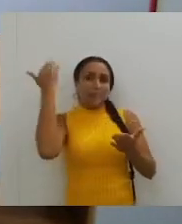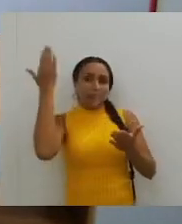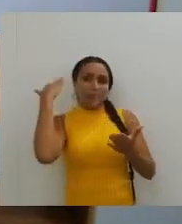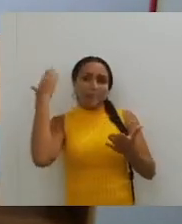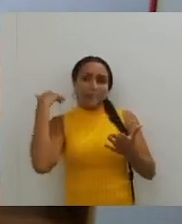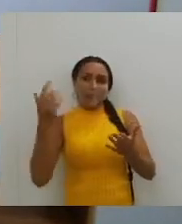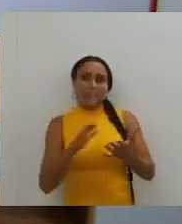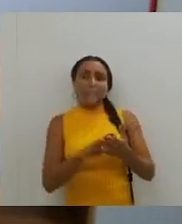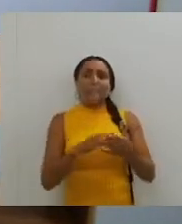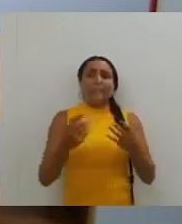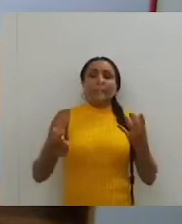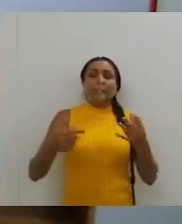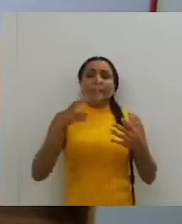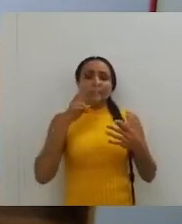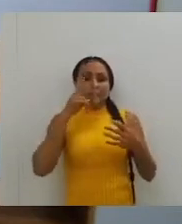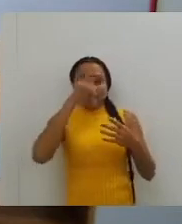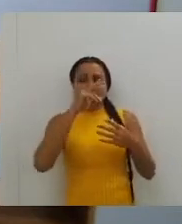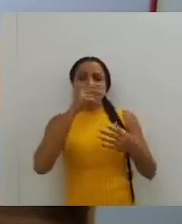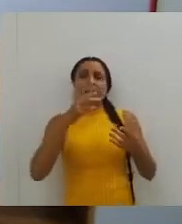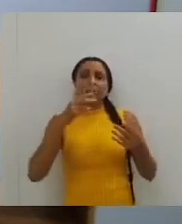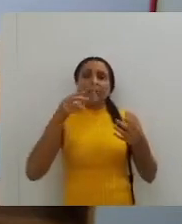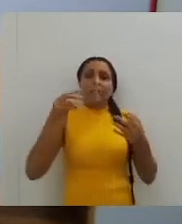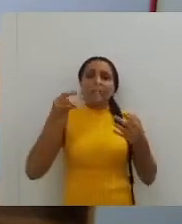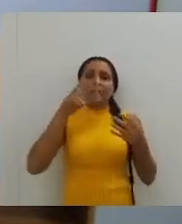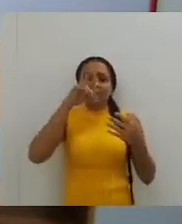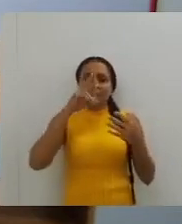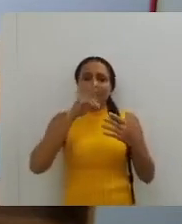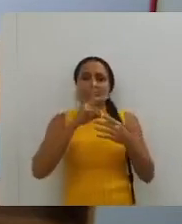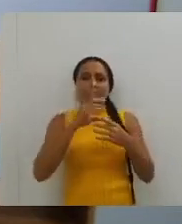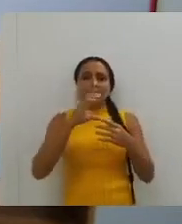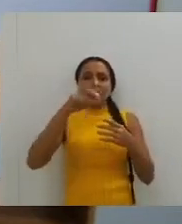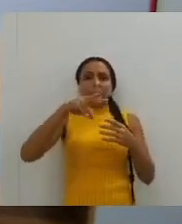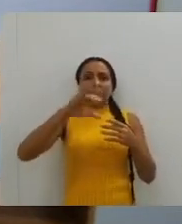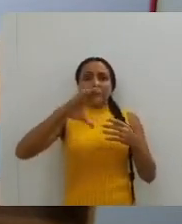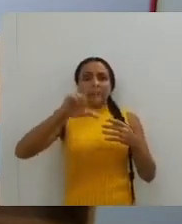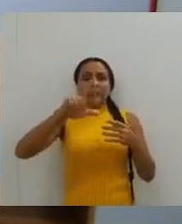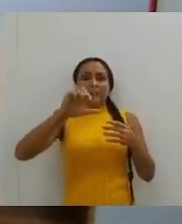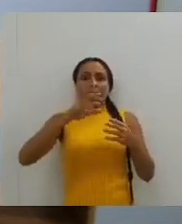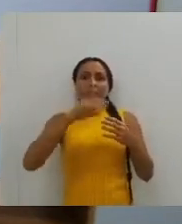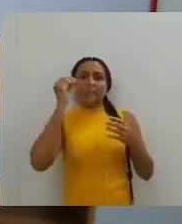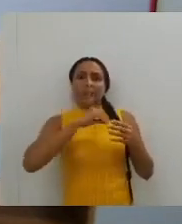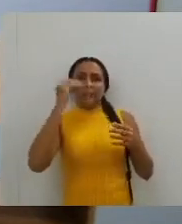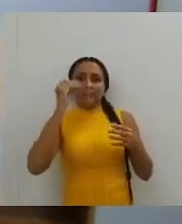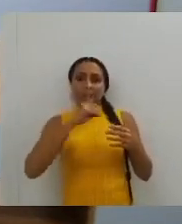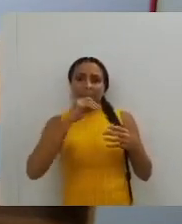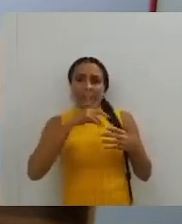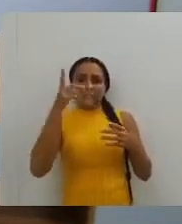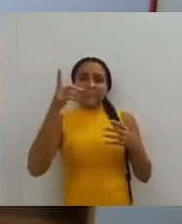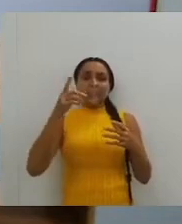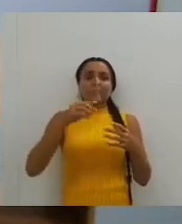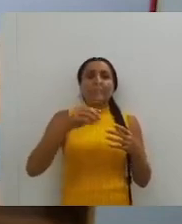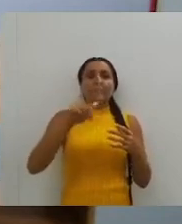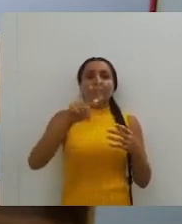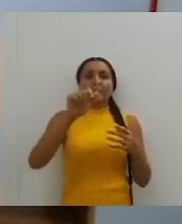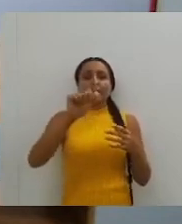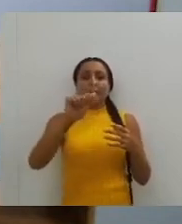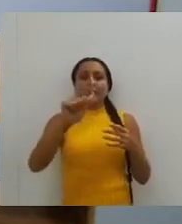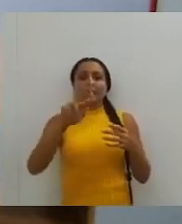força nuclear forte, força nuclear fraca, força gravitacional e